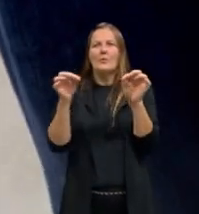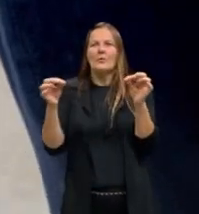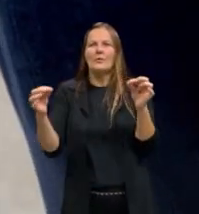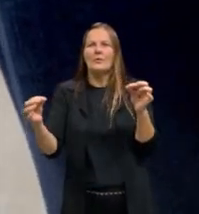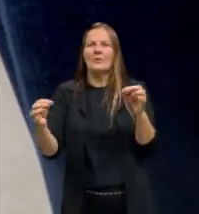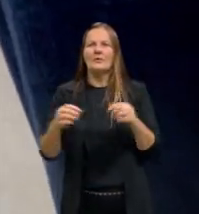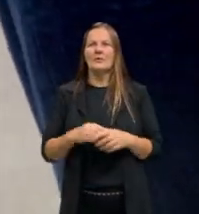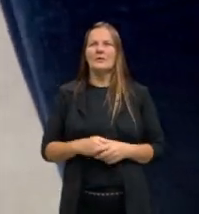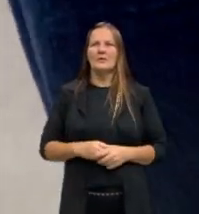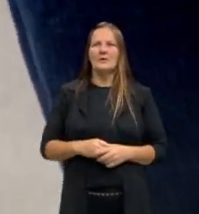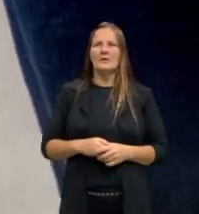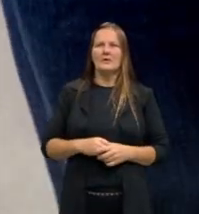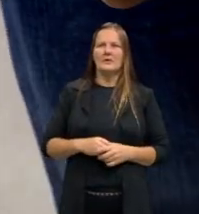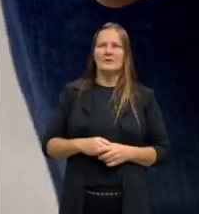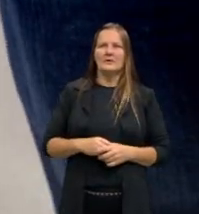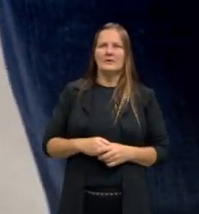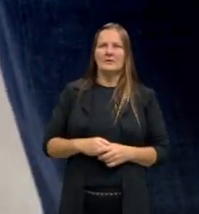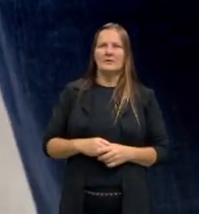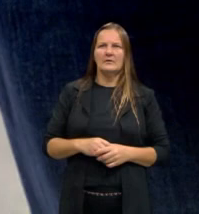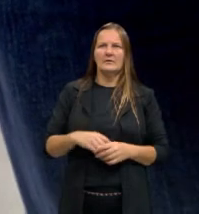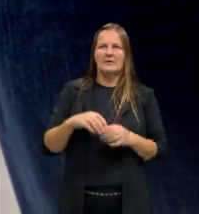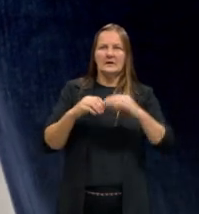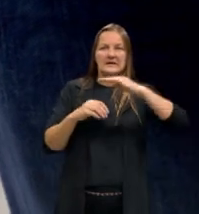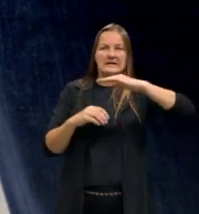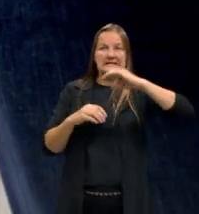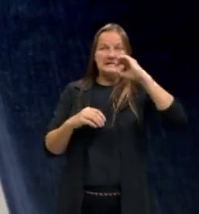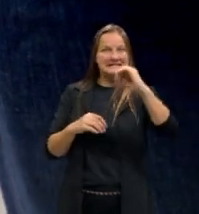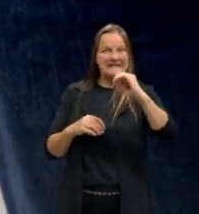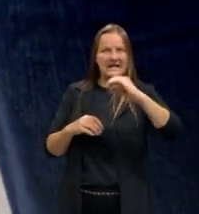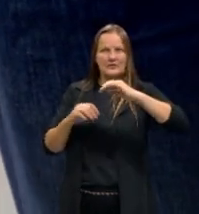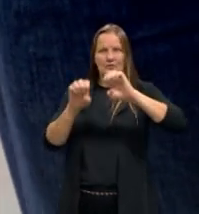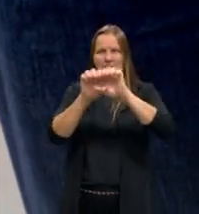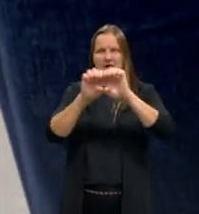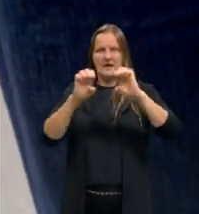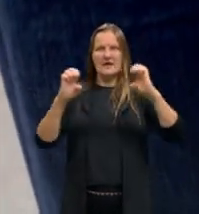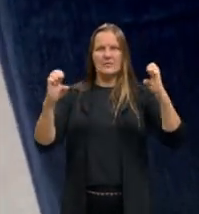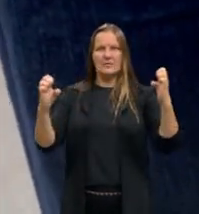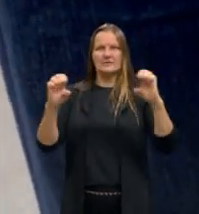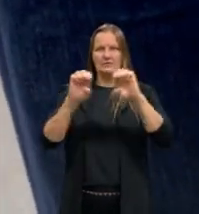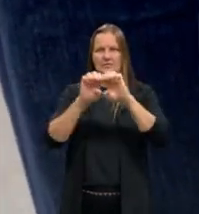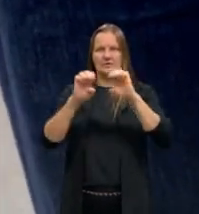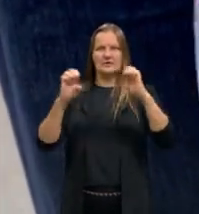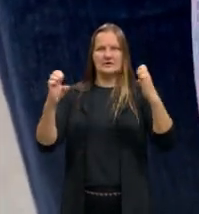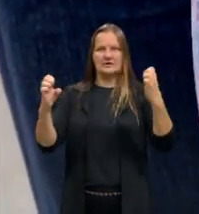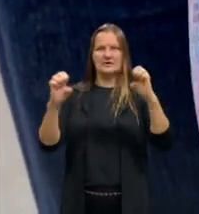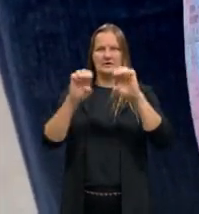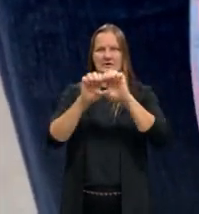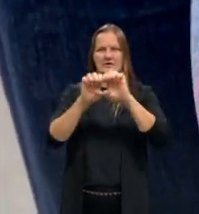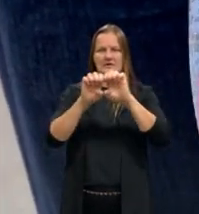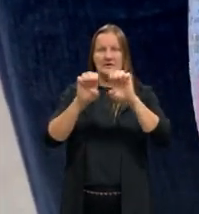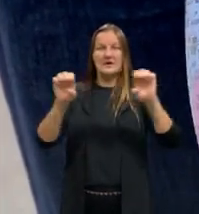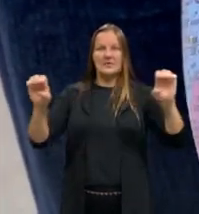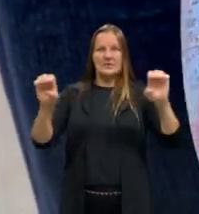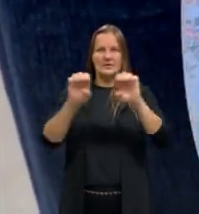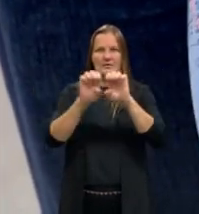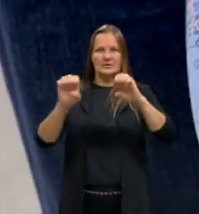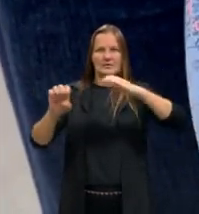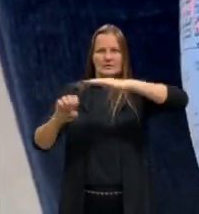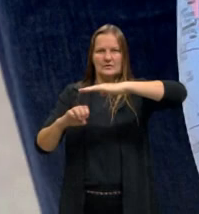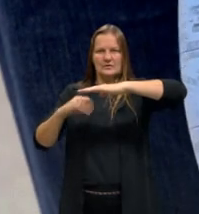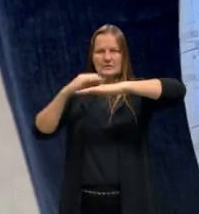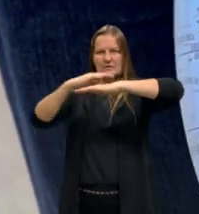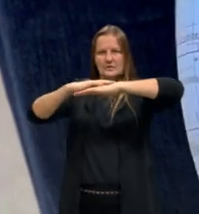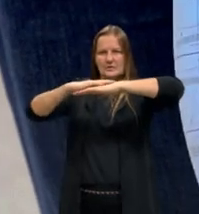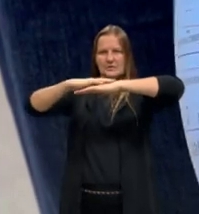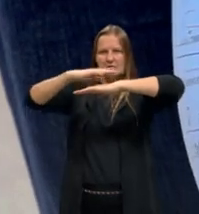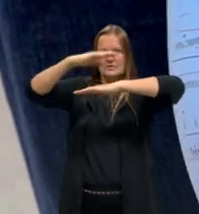essa aqui ó a latitude zero né então 10 20 e 30 ó tô tô no Norte na latitude